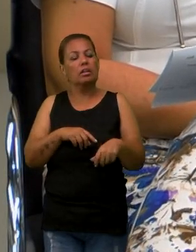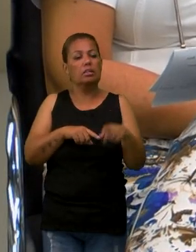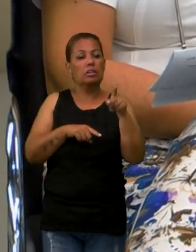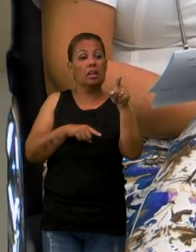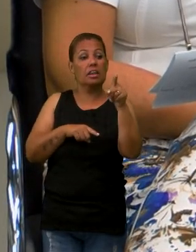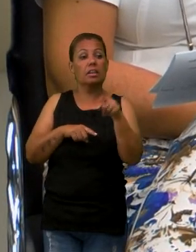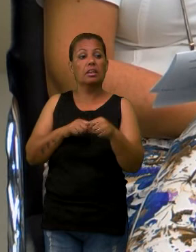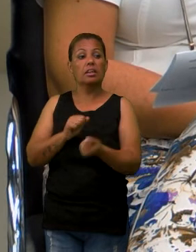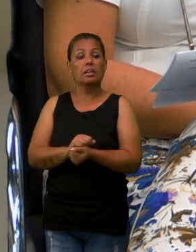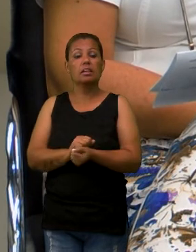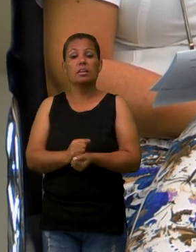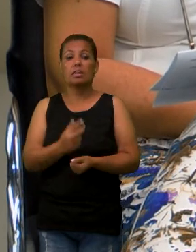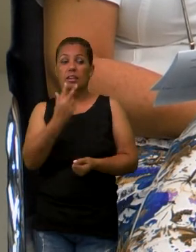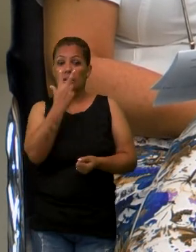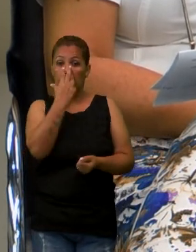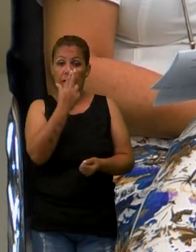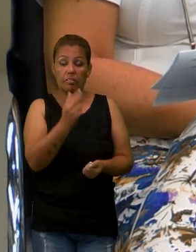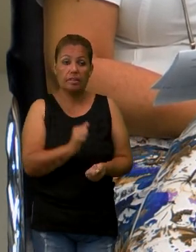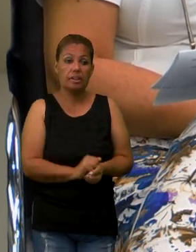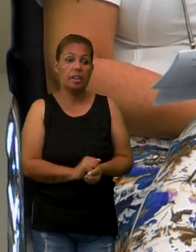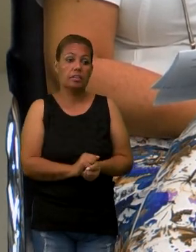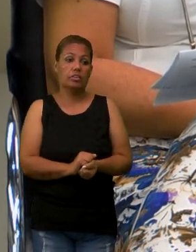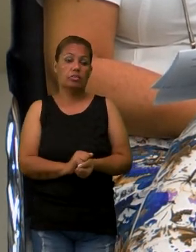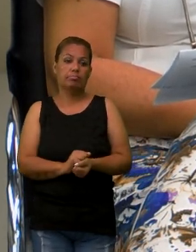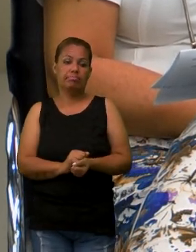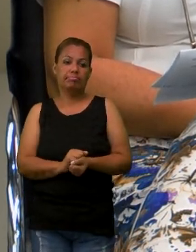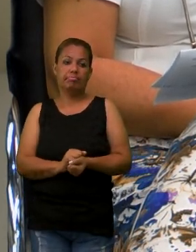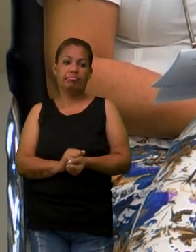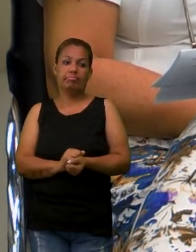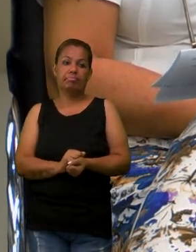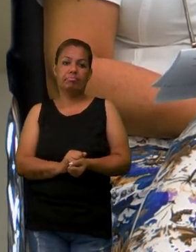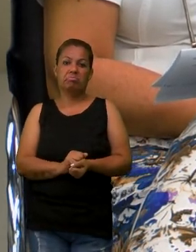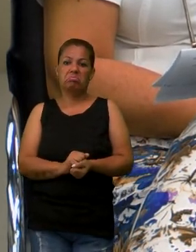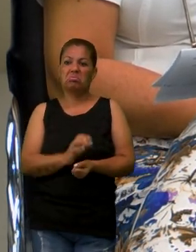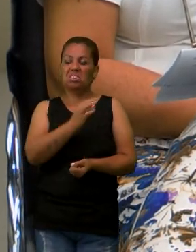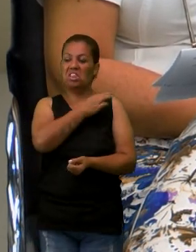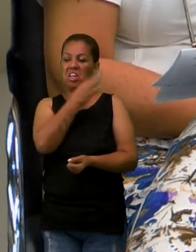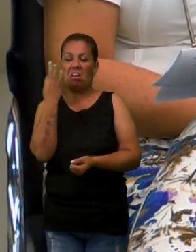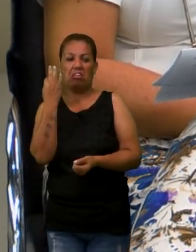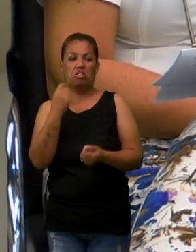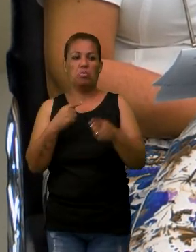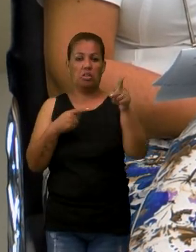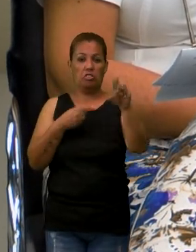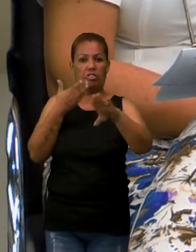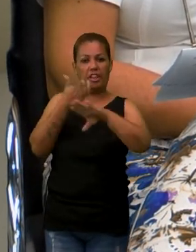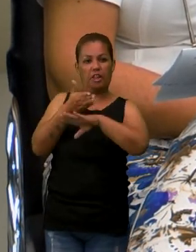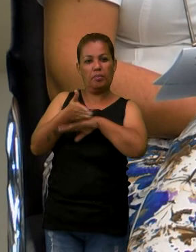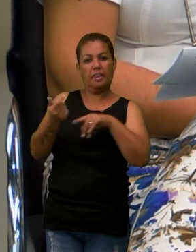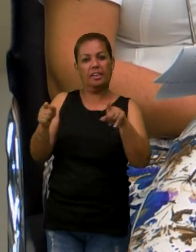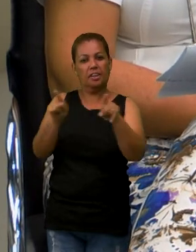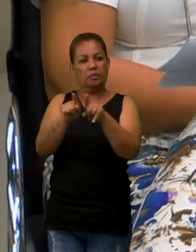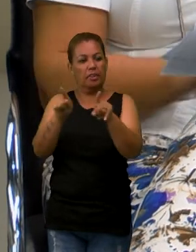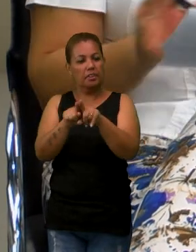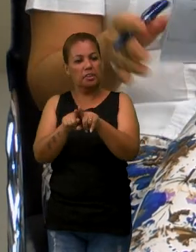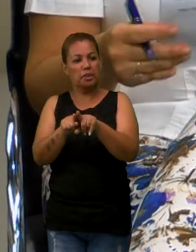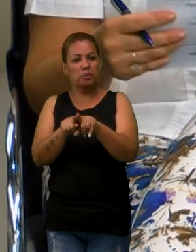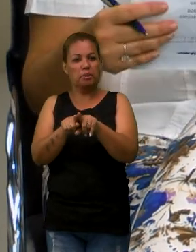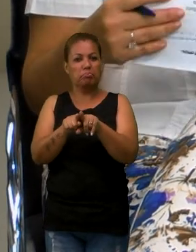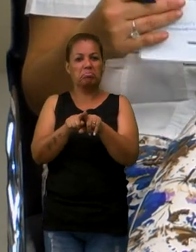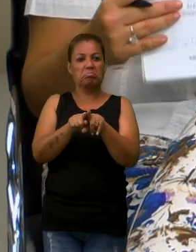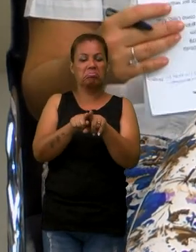que ser que você acha toda hora eu vou participar também bom